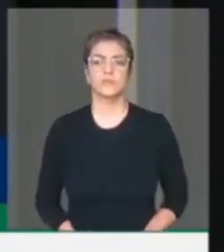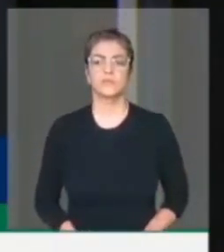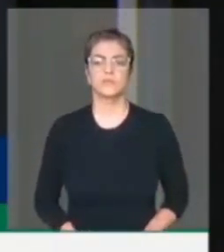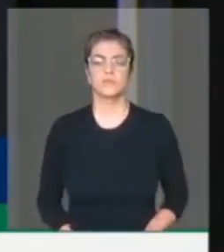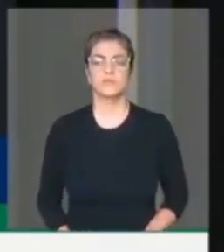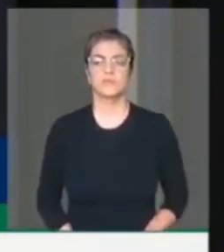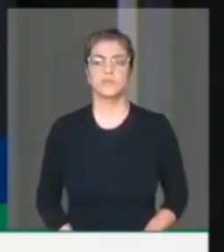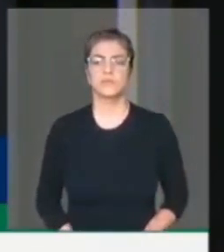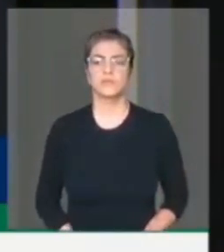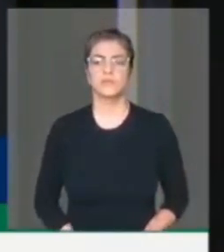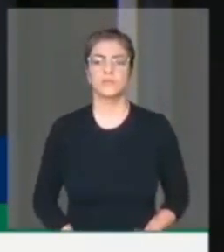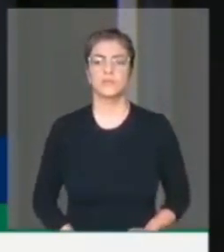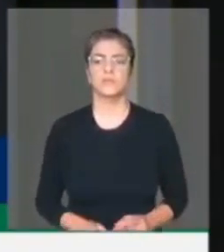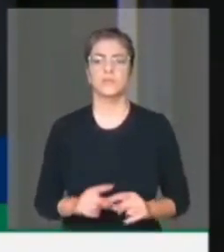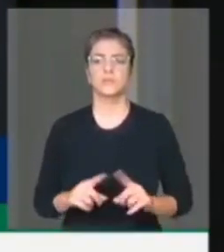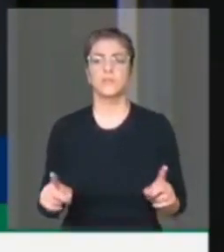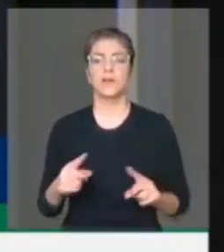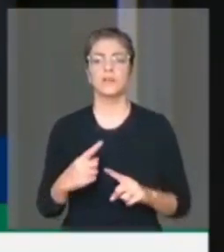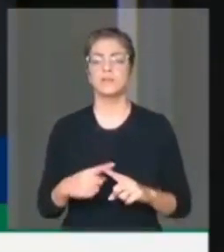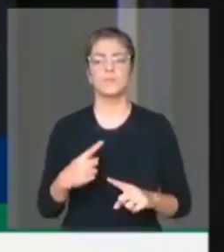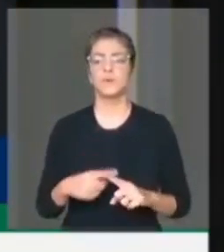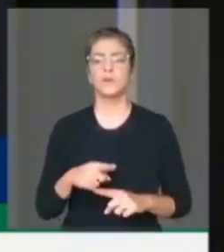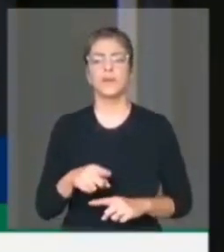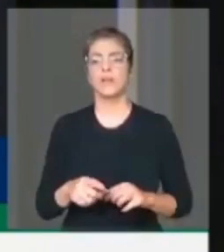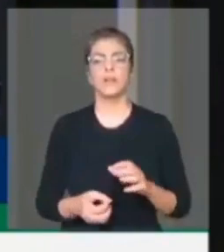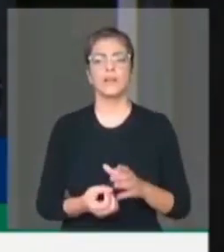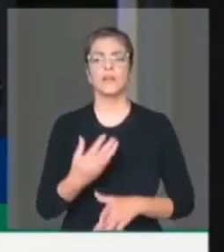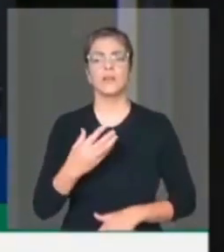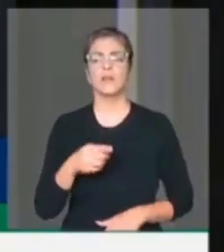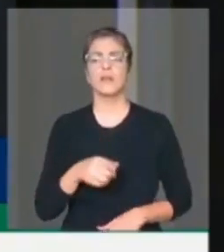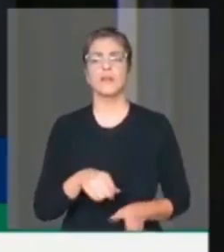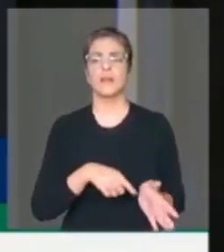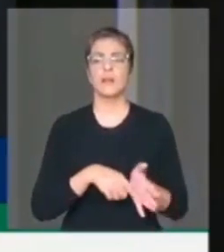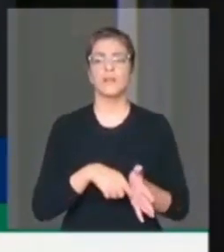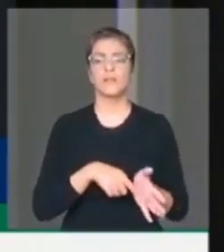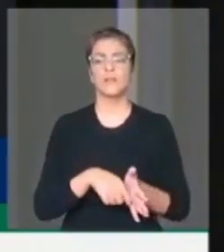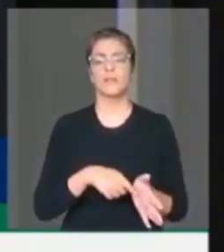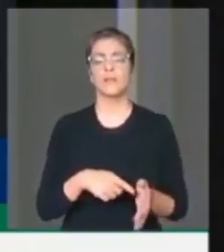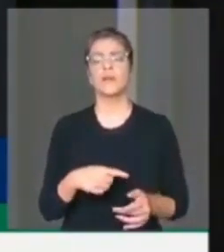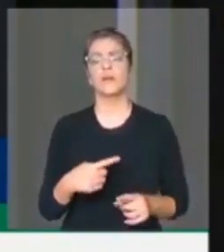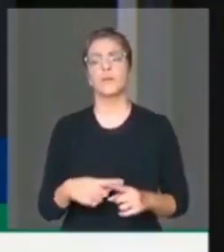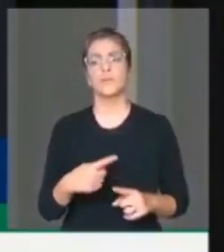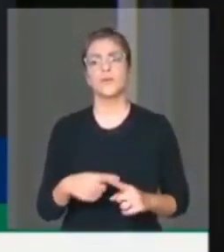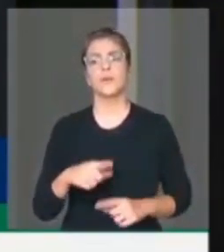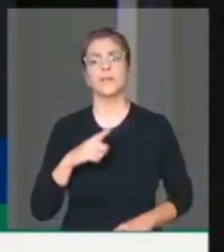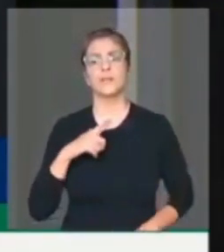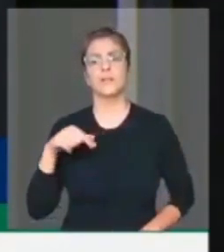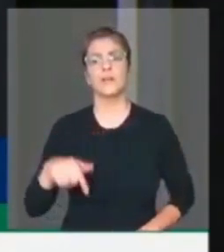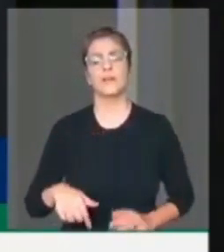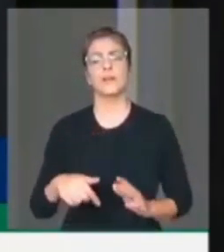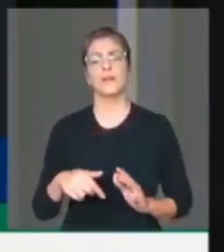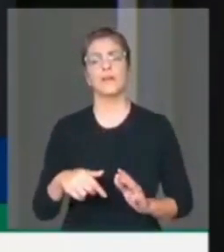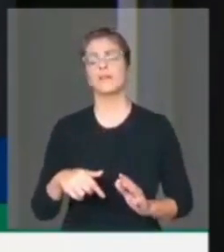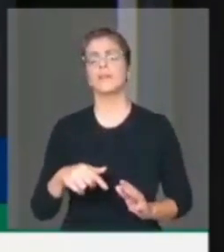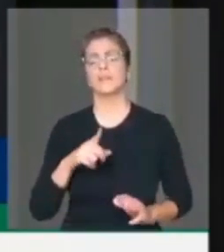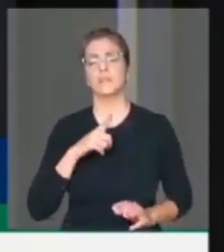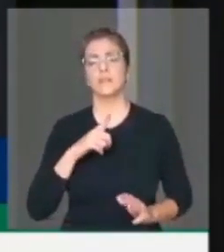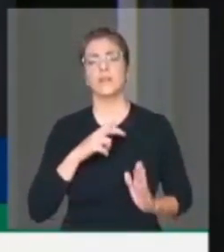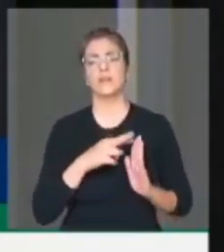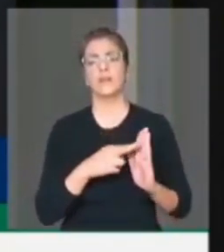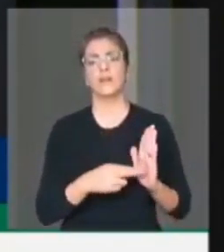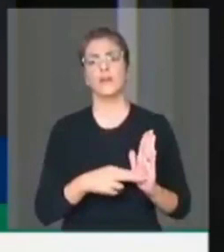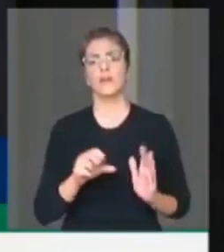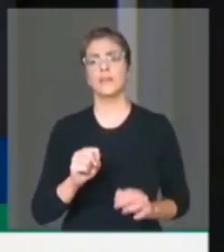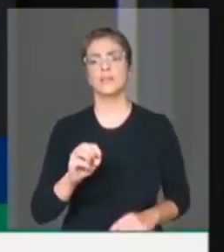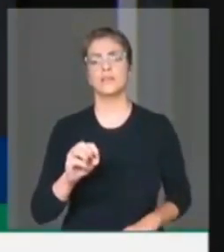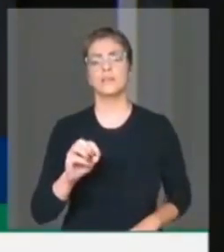para fazer a instauração desse inquérito ilegal e inconstitucional? Num dispositivo do regimento interno do STF de 1980,